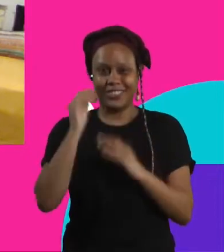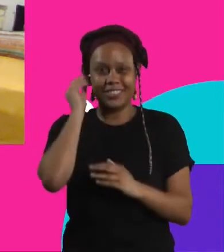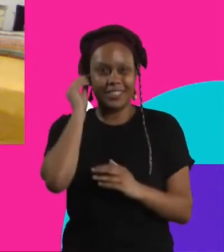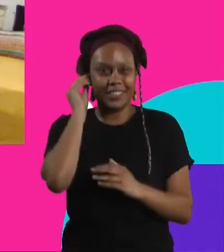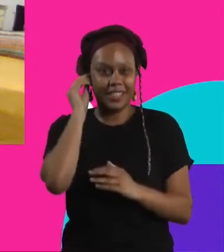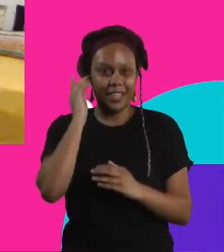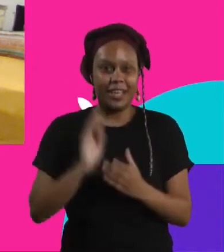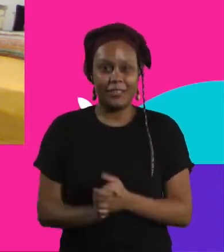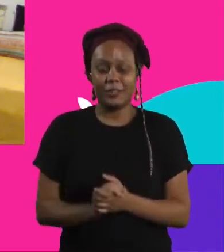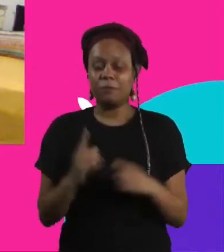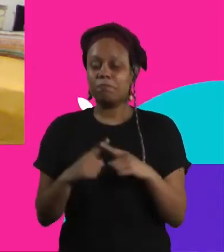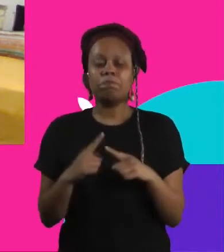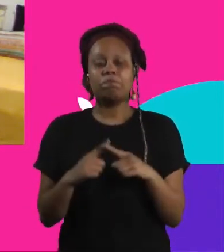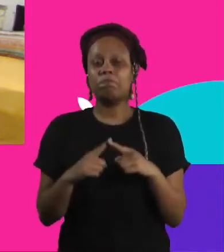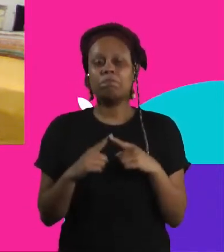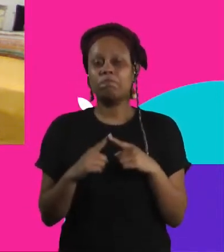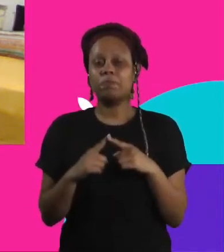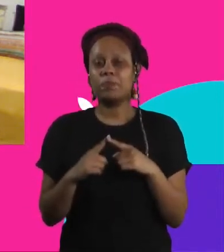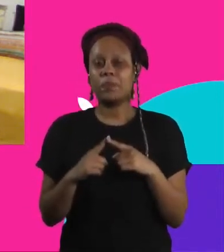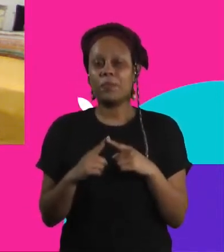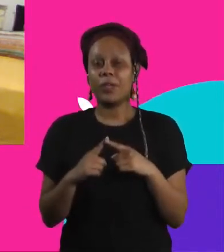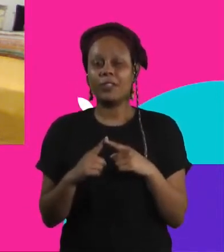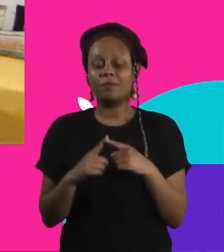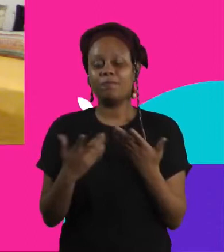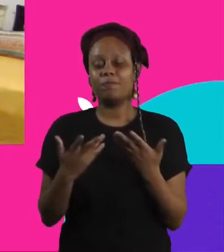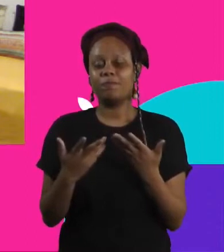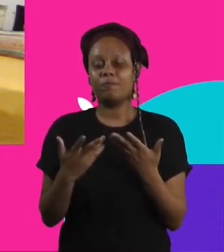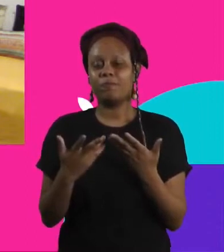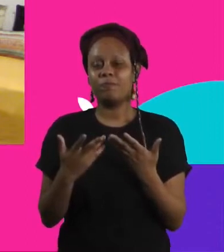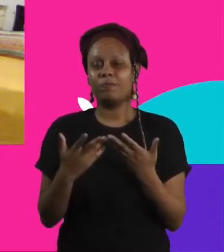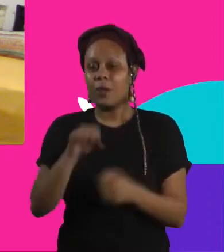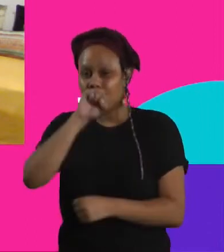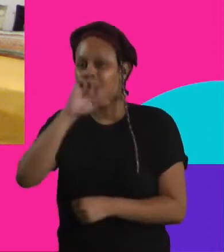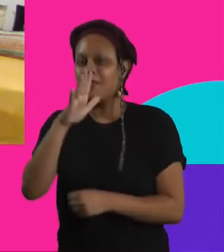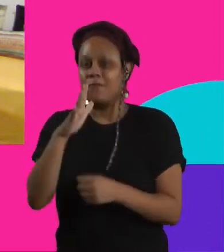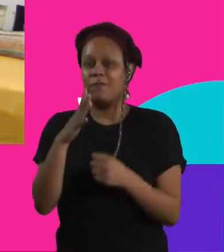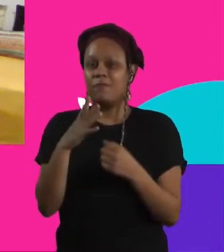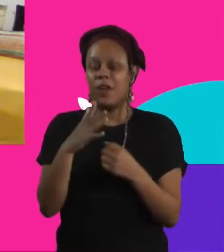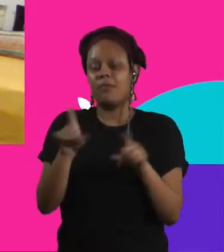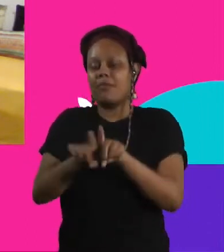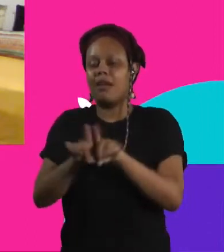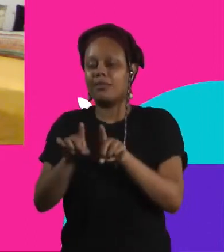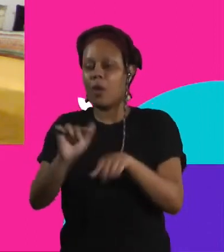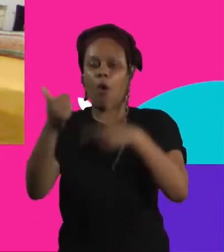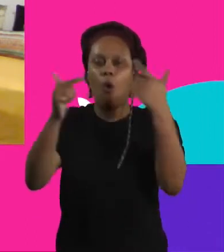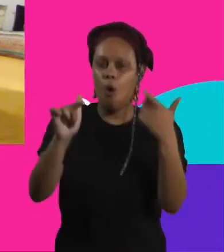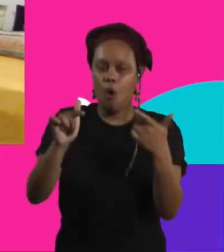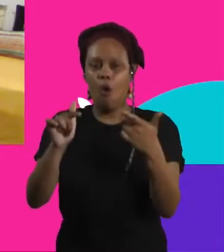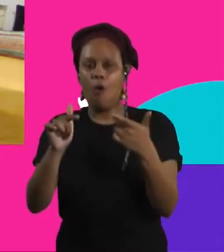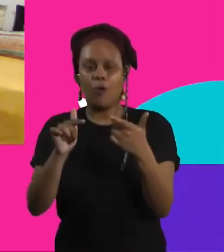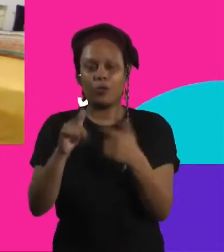sou não só fã, mas sou Leber, né? Já participei do Lab, do Social Good e outros programas também já há bastante